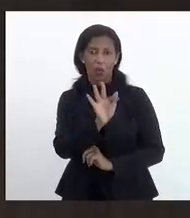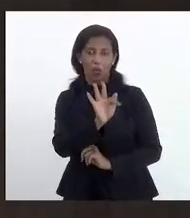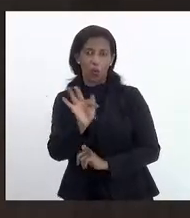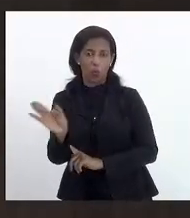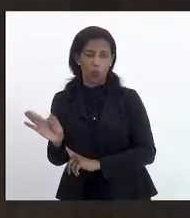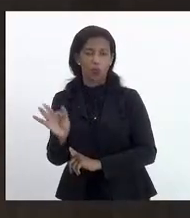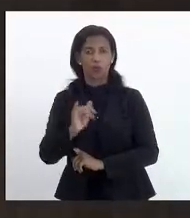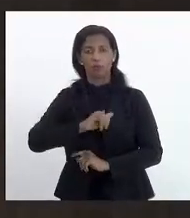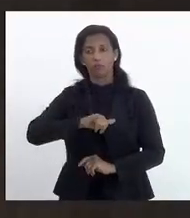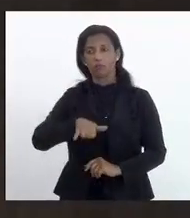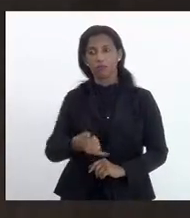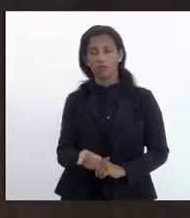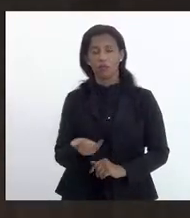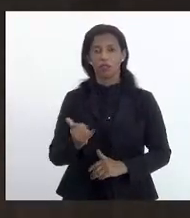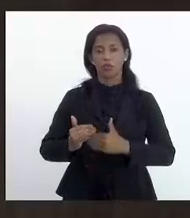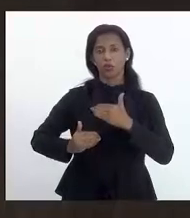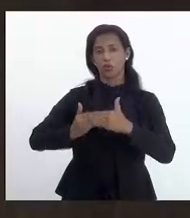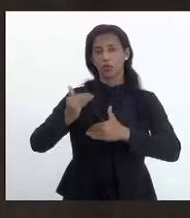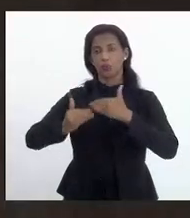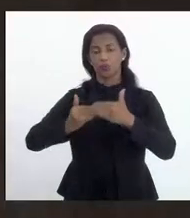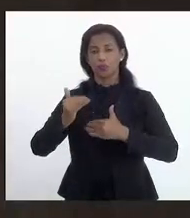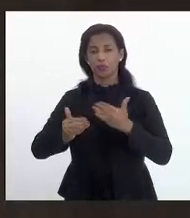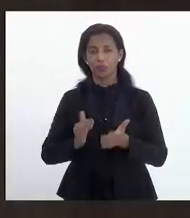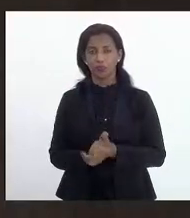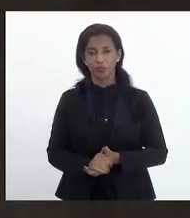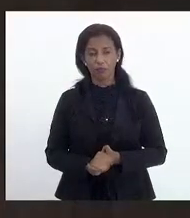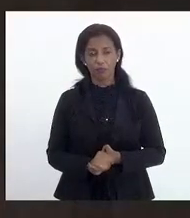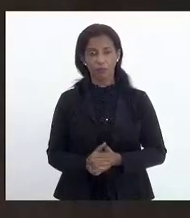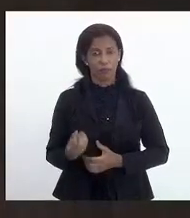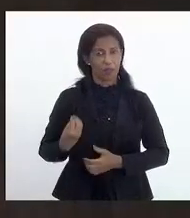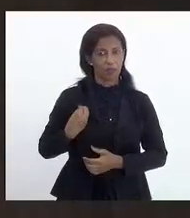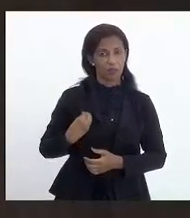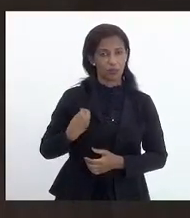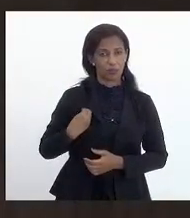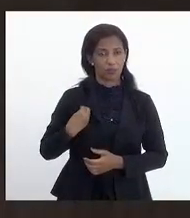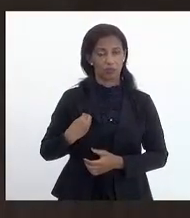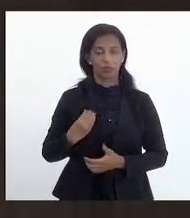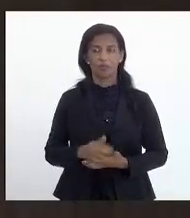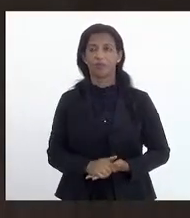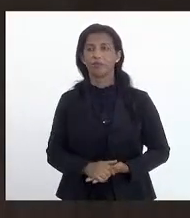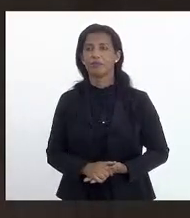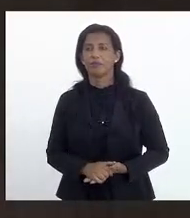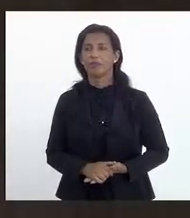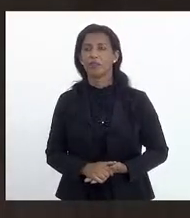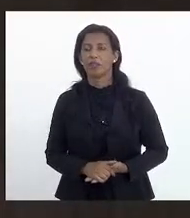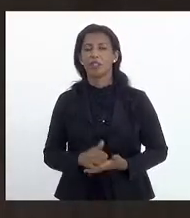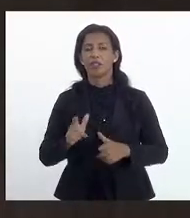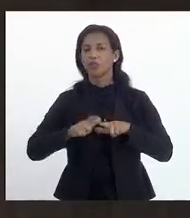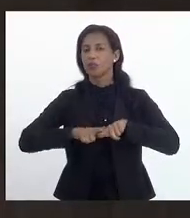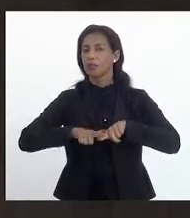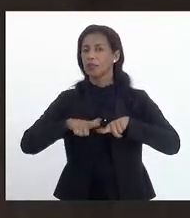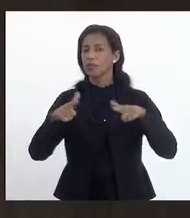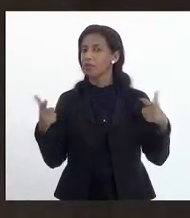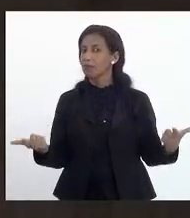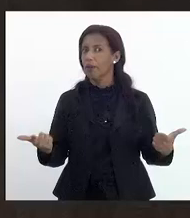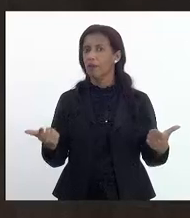a possibilidade de construir, né, a sobrevivência diante de uma das